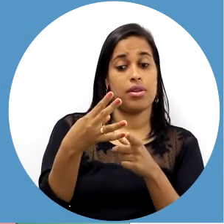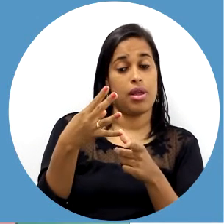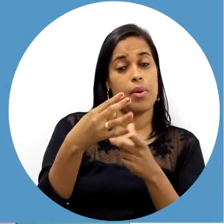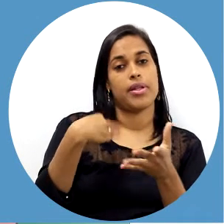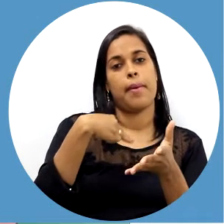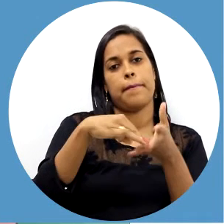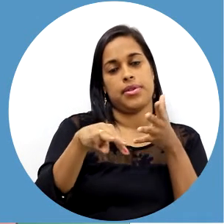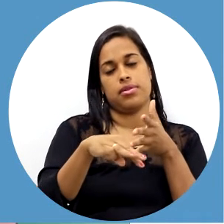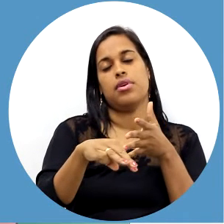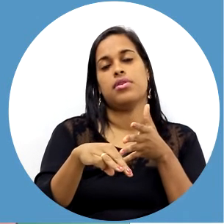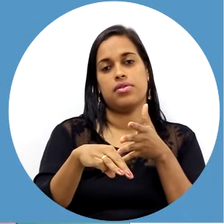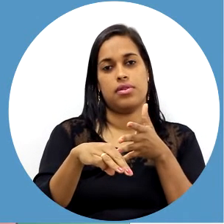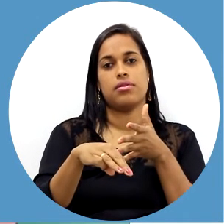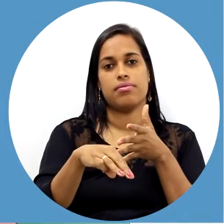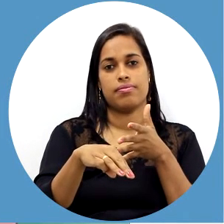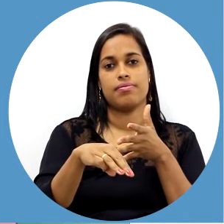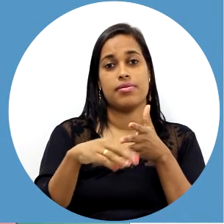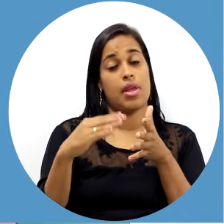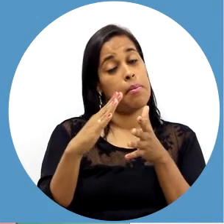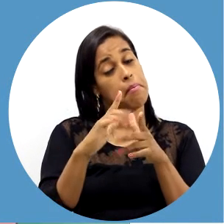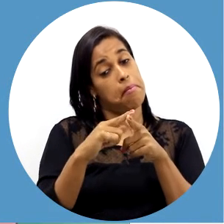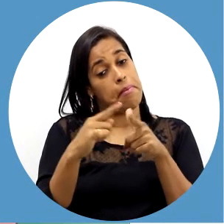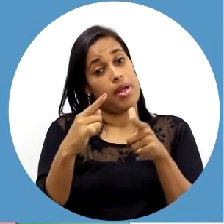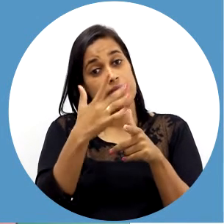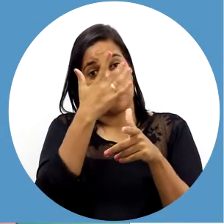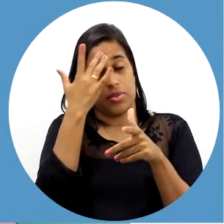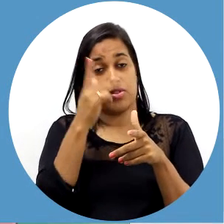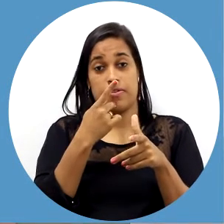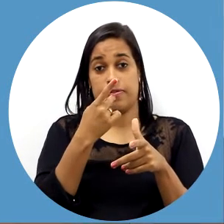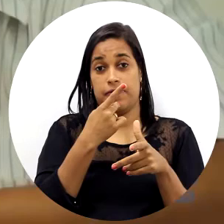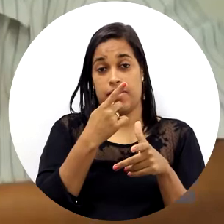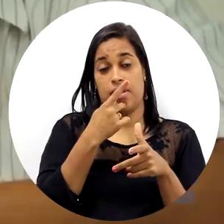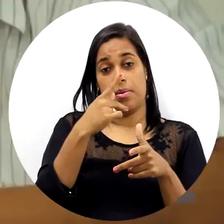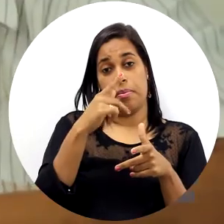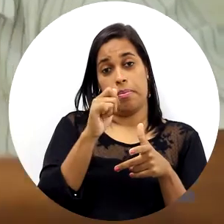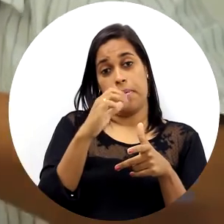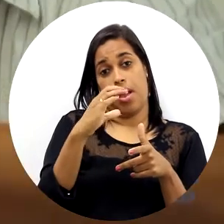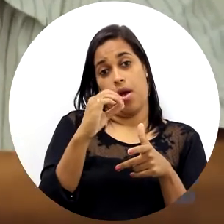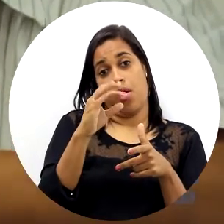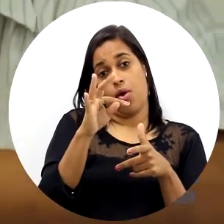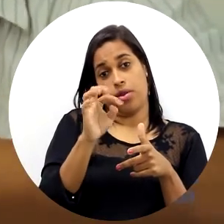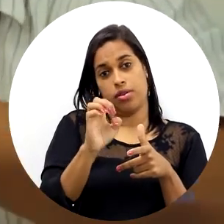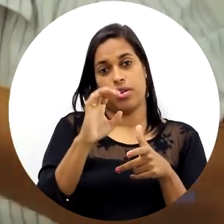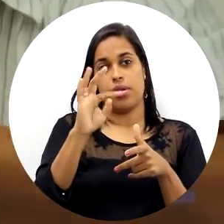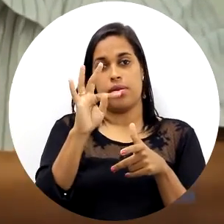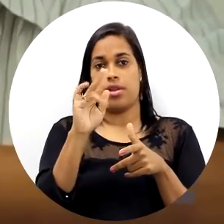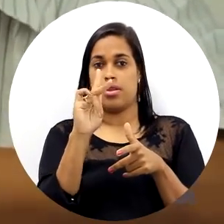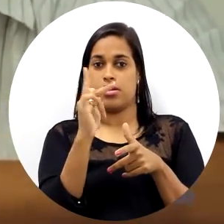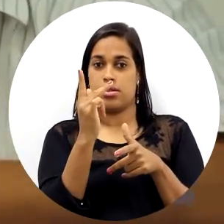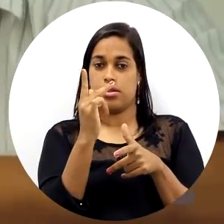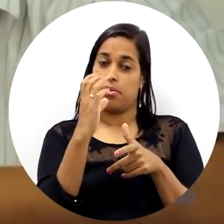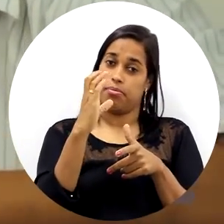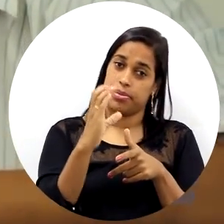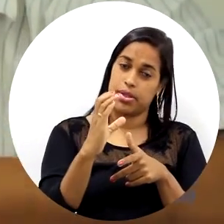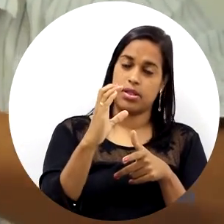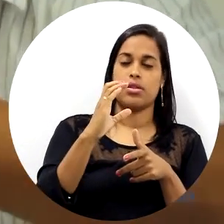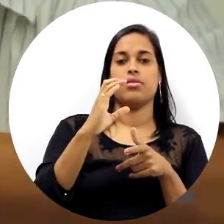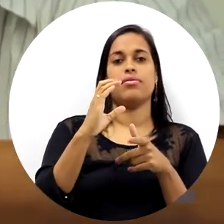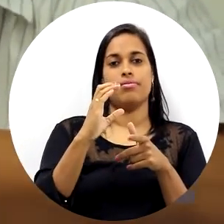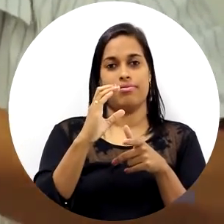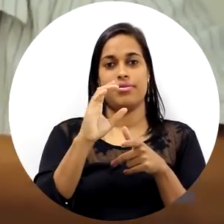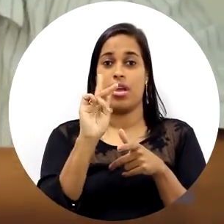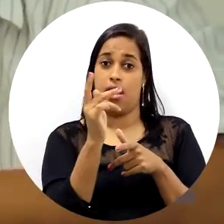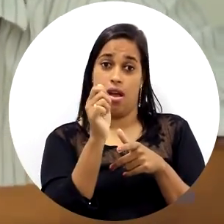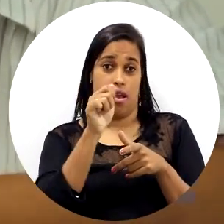é chamado de mensagem. Mas, geralmente, usualmente, todo mundo fala pacote, tá? Então, pacote TCP, o pacote UDP, o